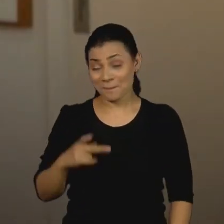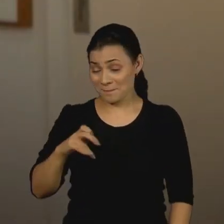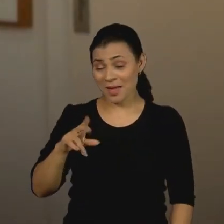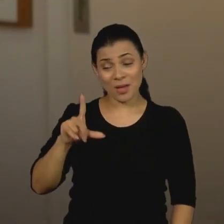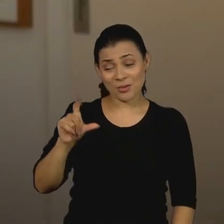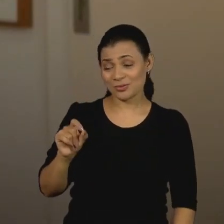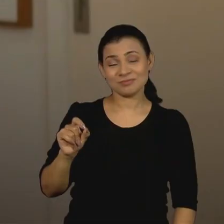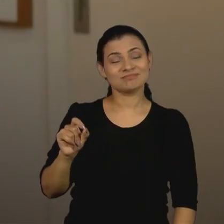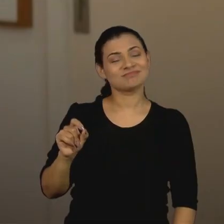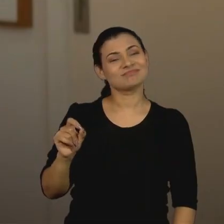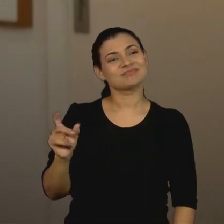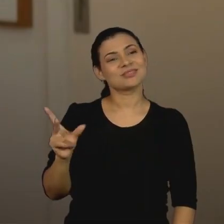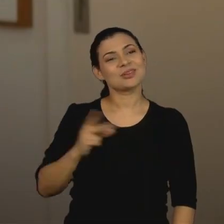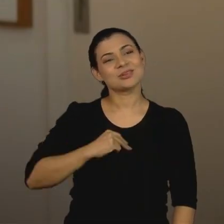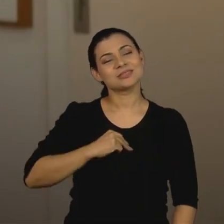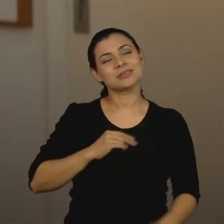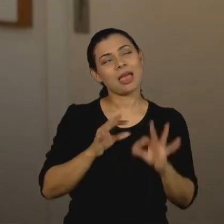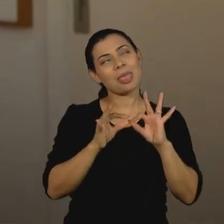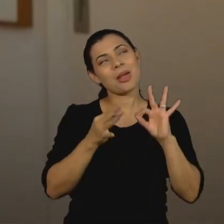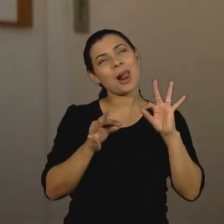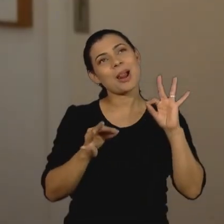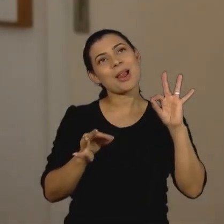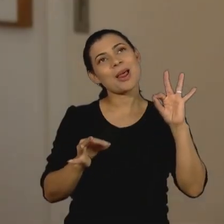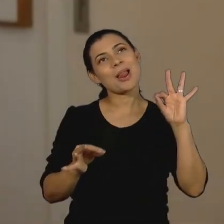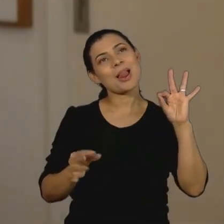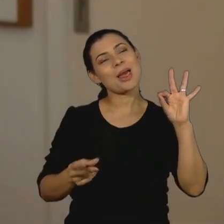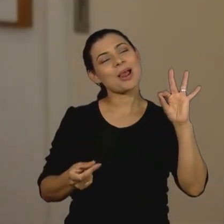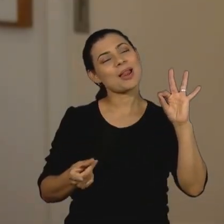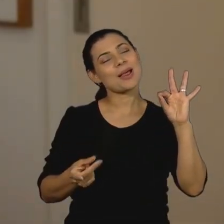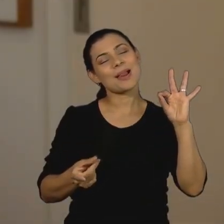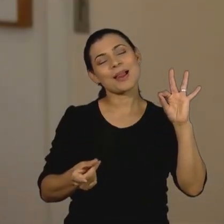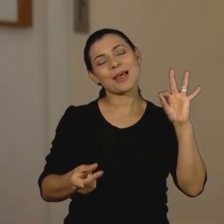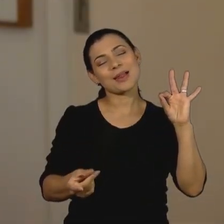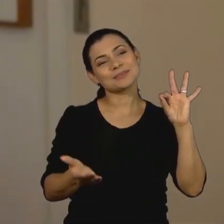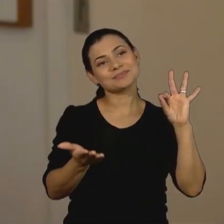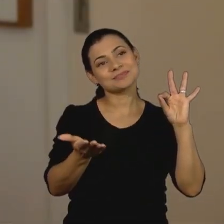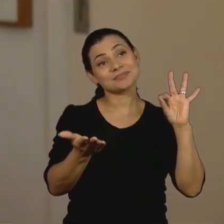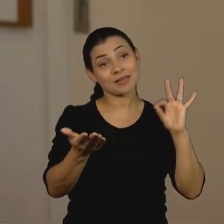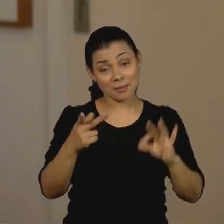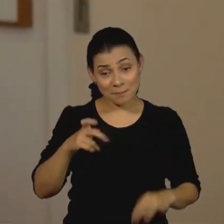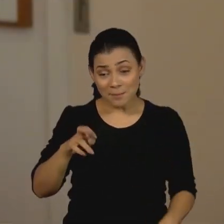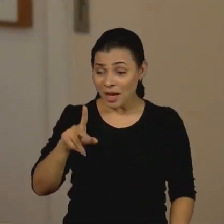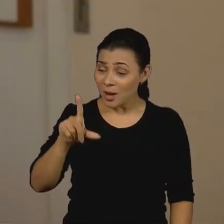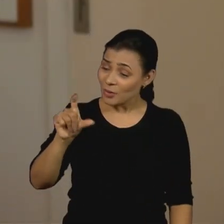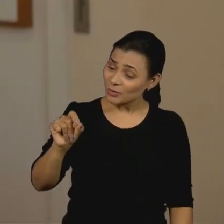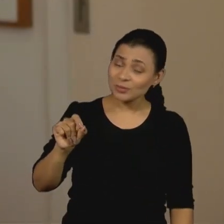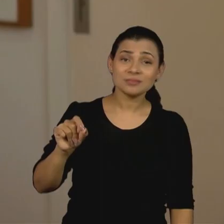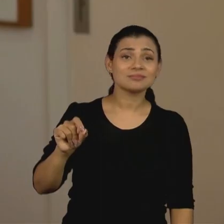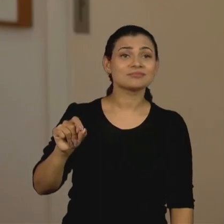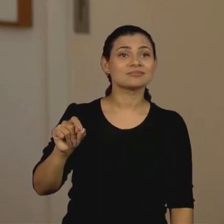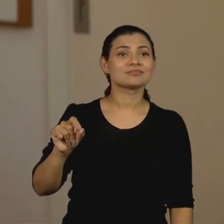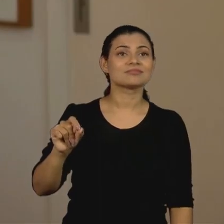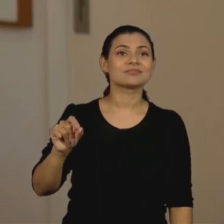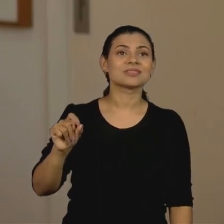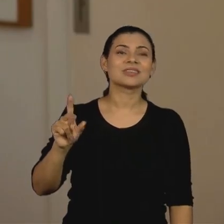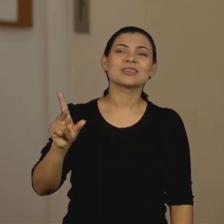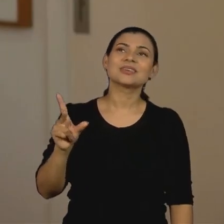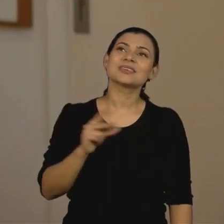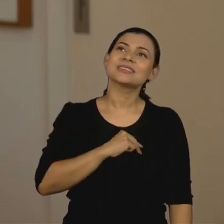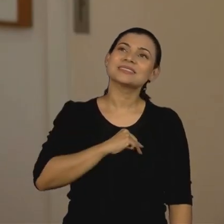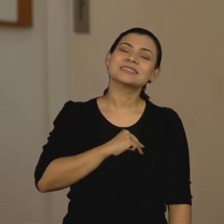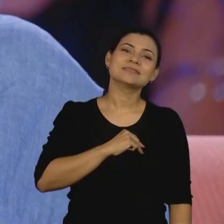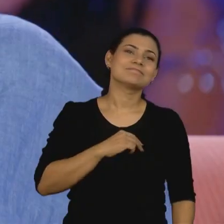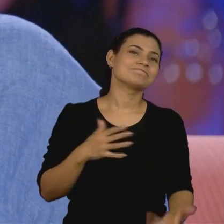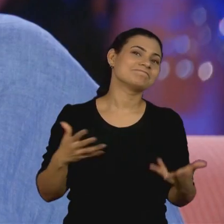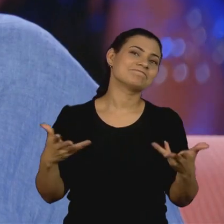assim, eu poderia ficar falando para sempre sobre o Paulo, porque o Paulo é uma figura